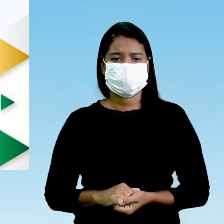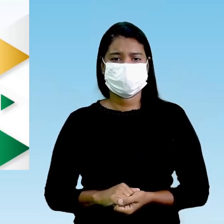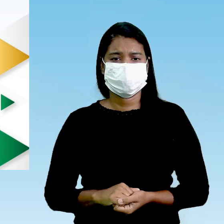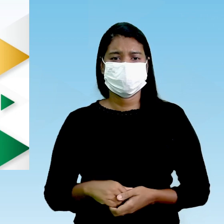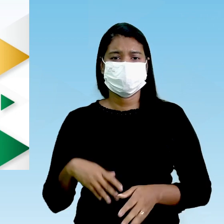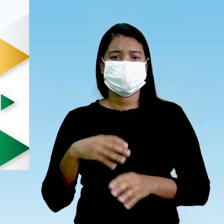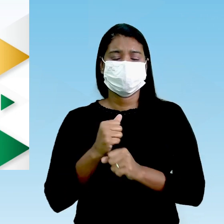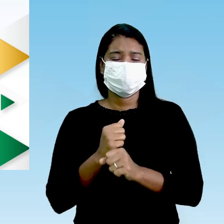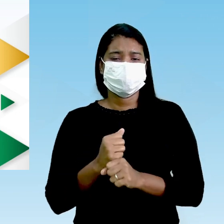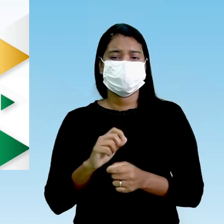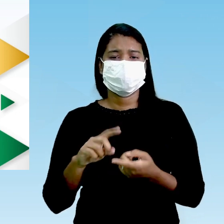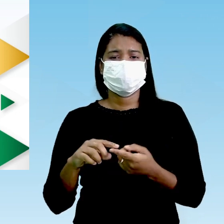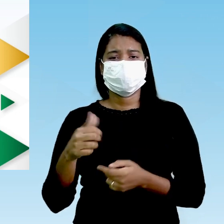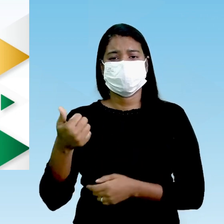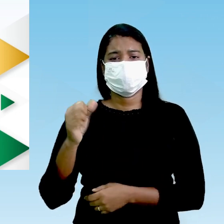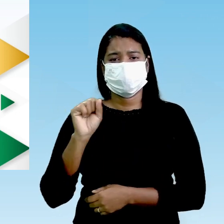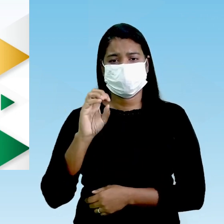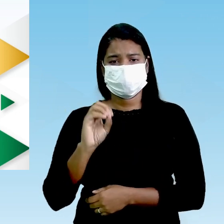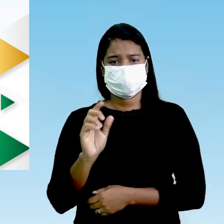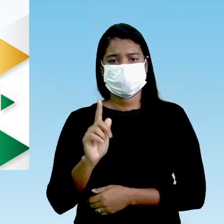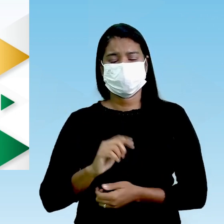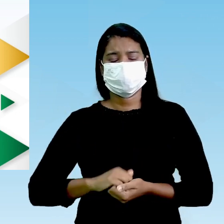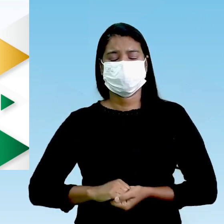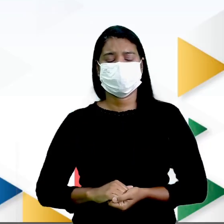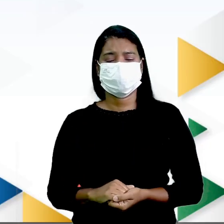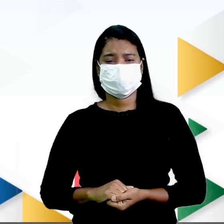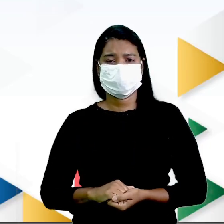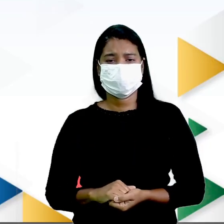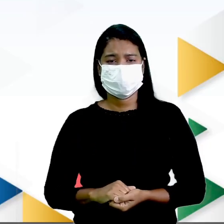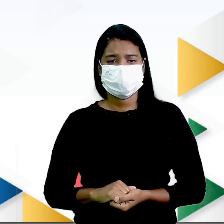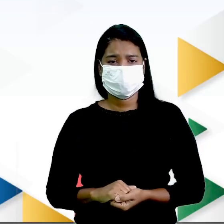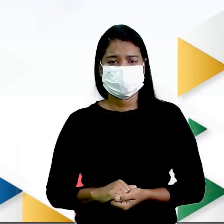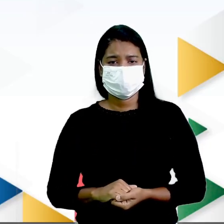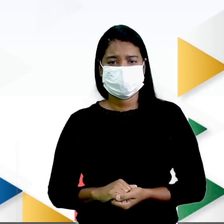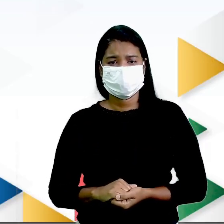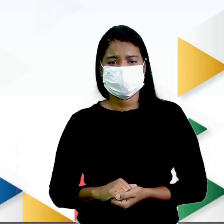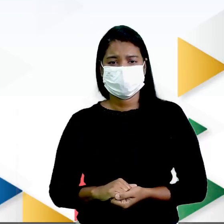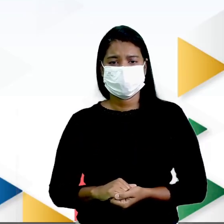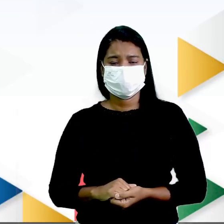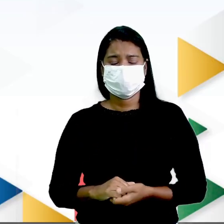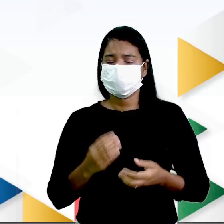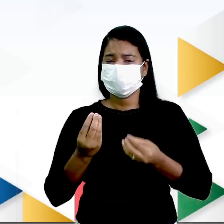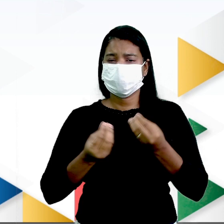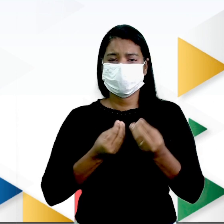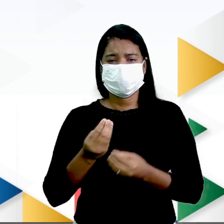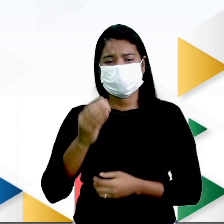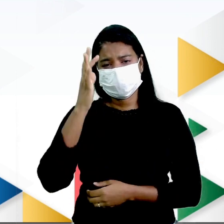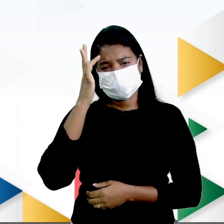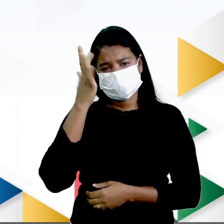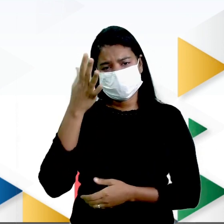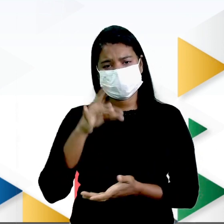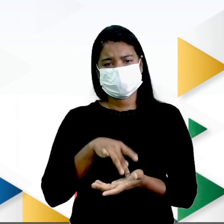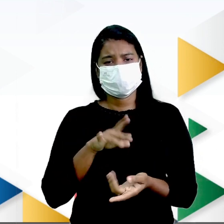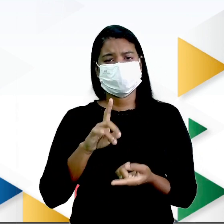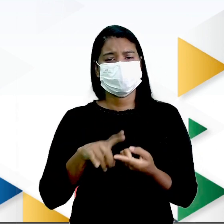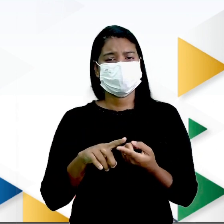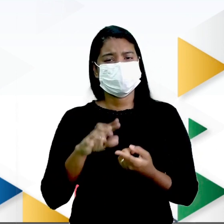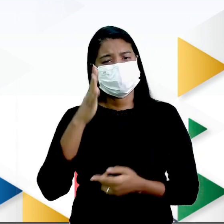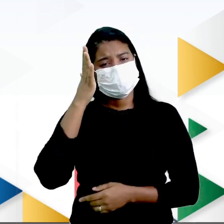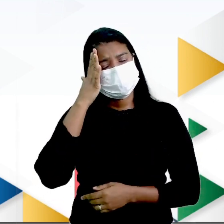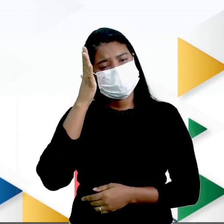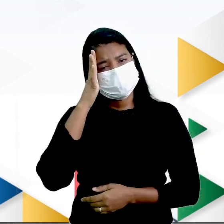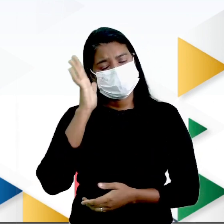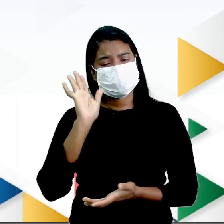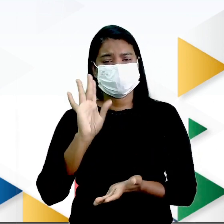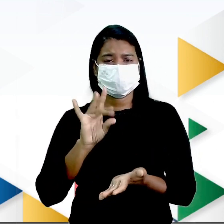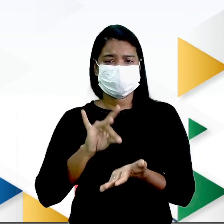medem 180 graus. Tá claro? Então vamos seguir. Como que eu faço para resolver, para entender o